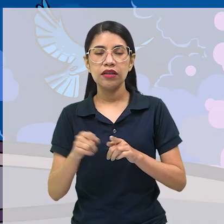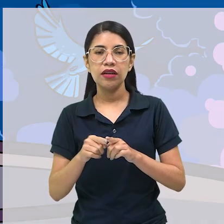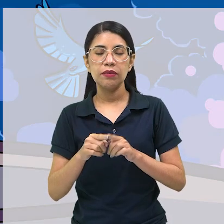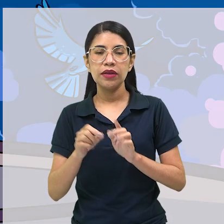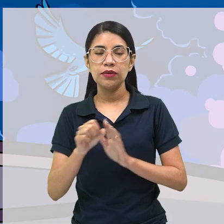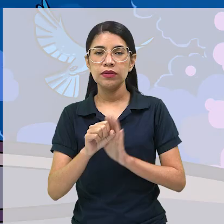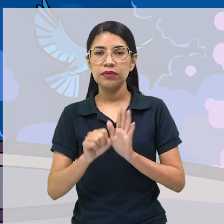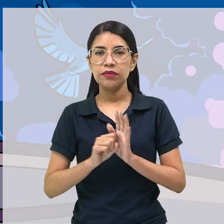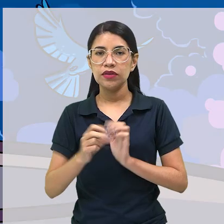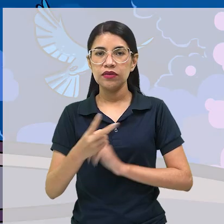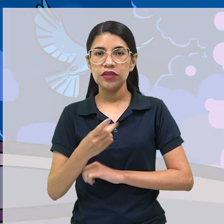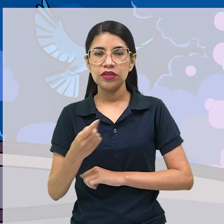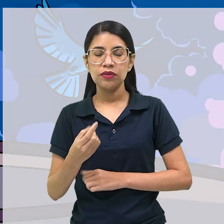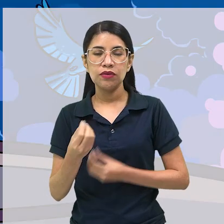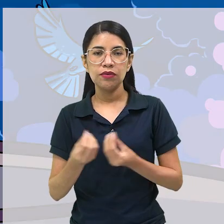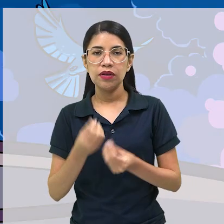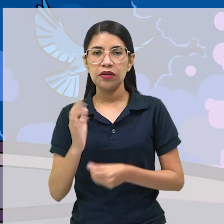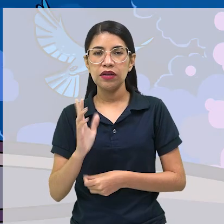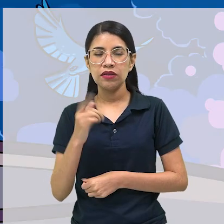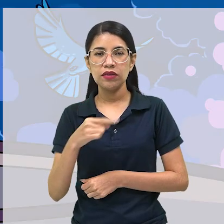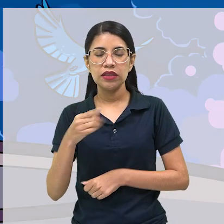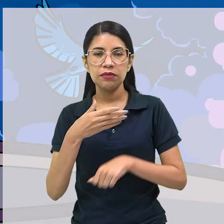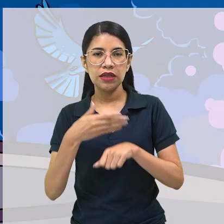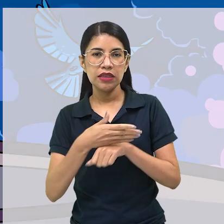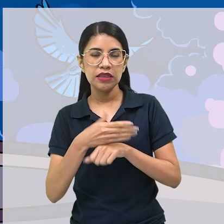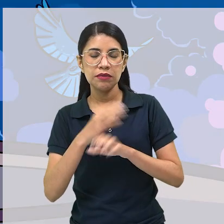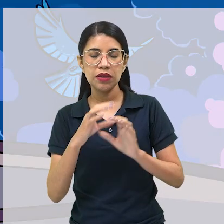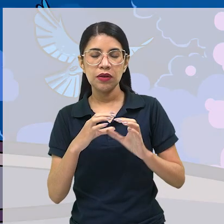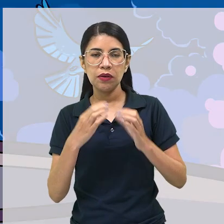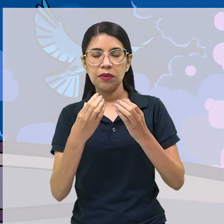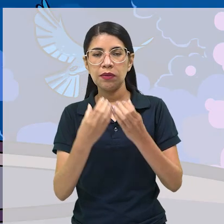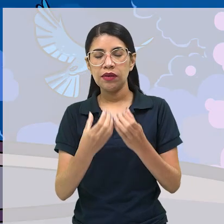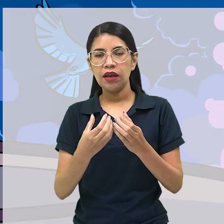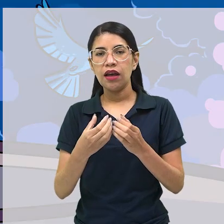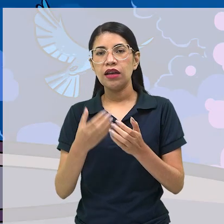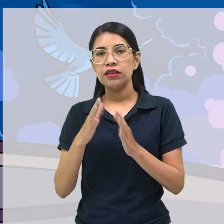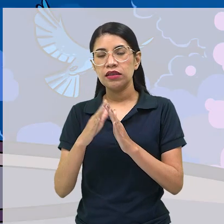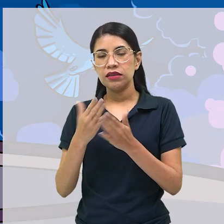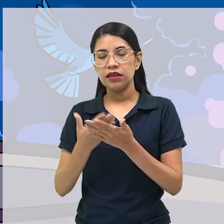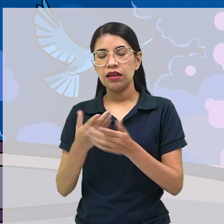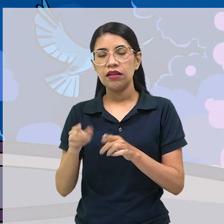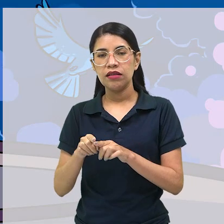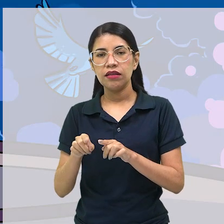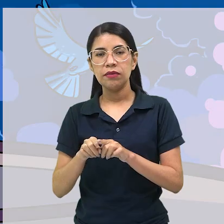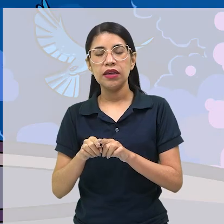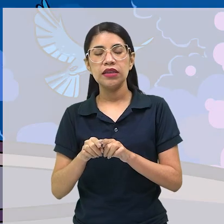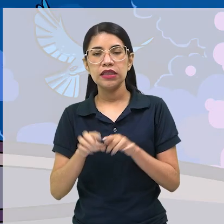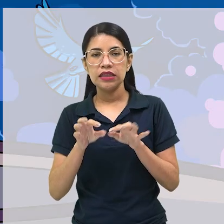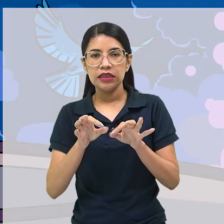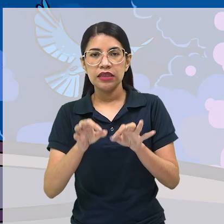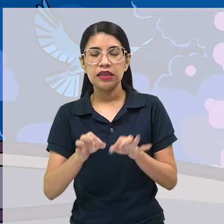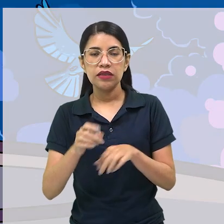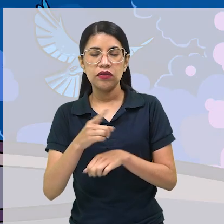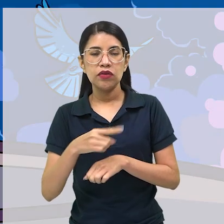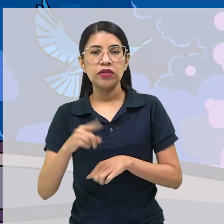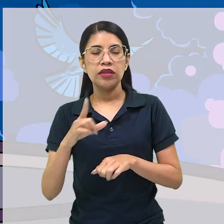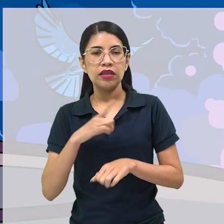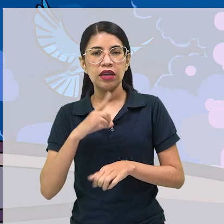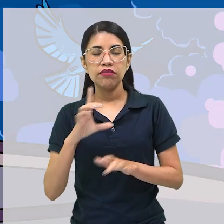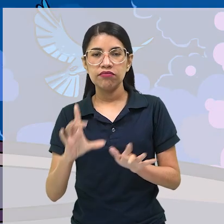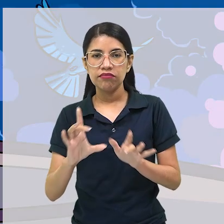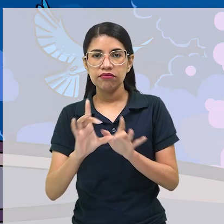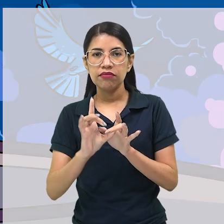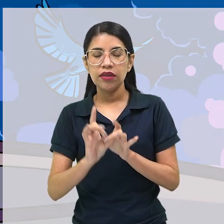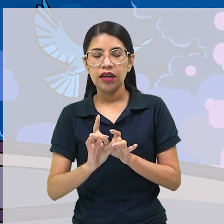século XXI. Você que está aí na comunidade, você que está aí na sala de aula, com certeza absoluta é uma pessoa conectada.